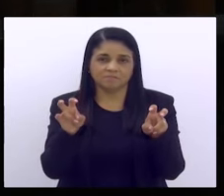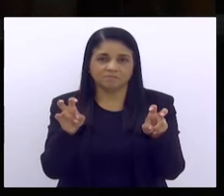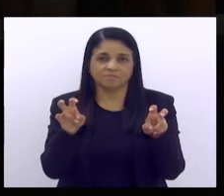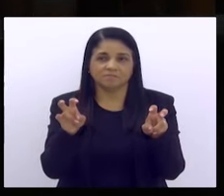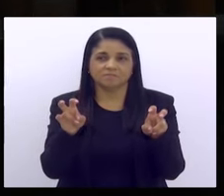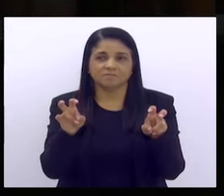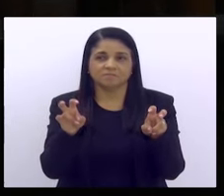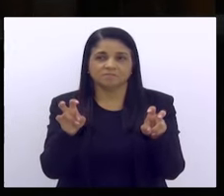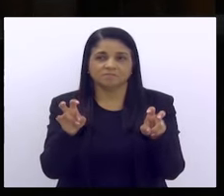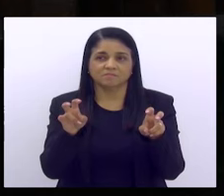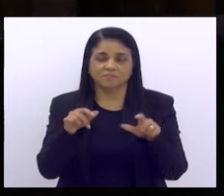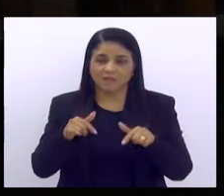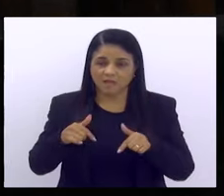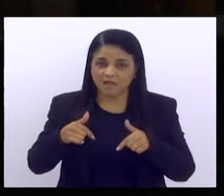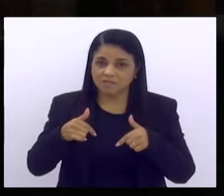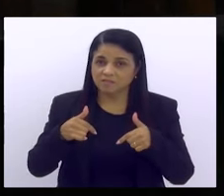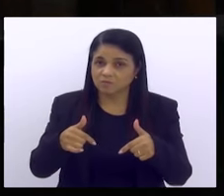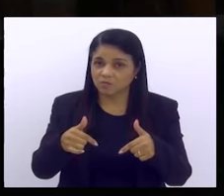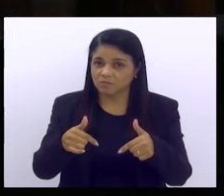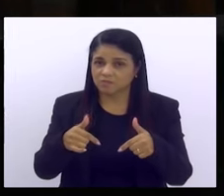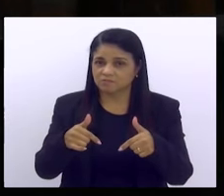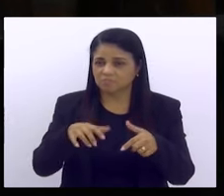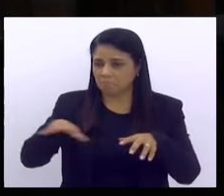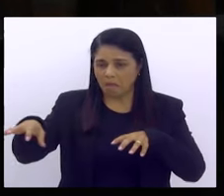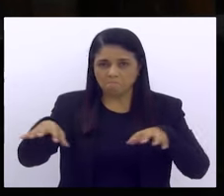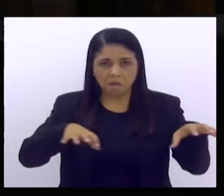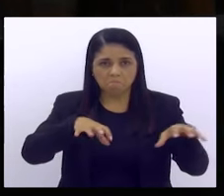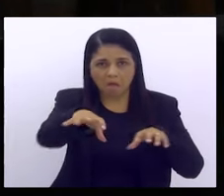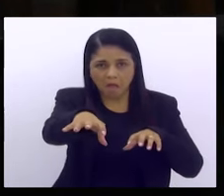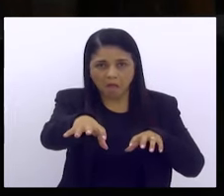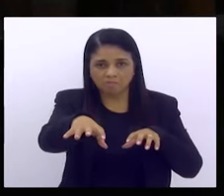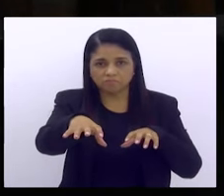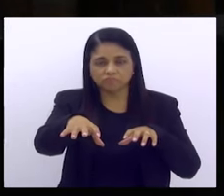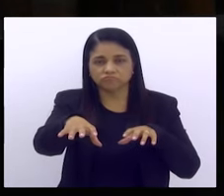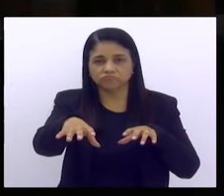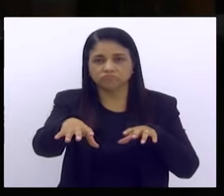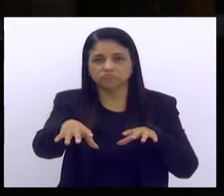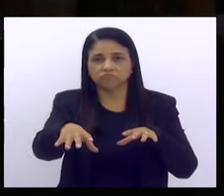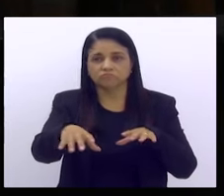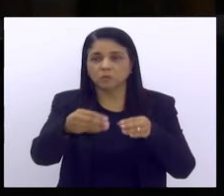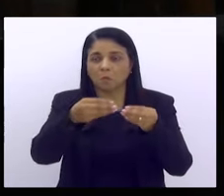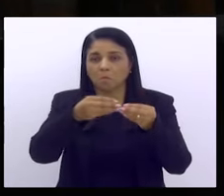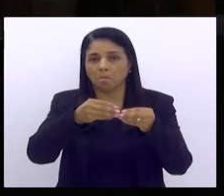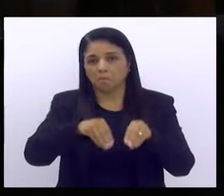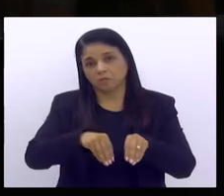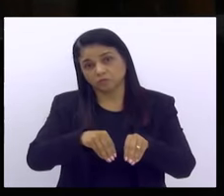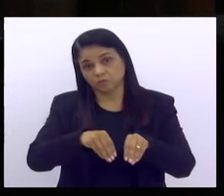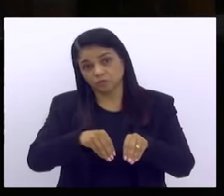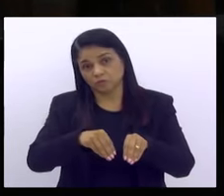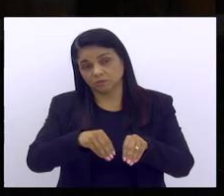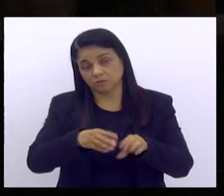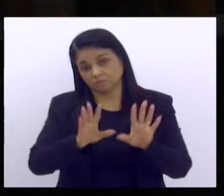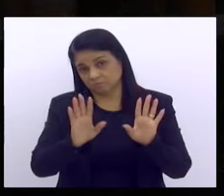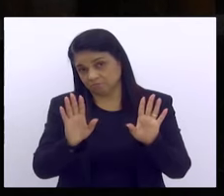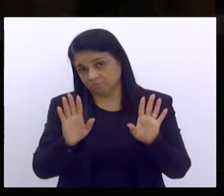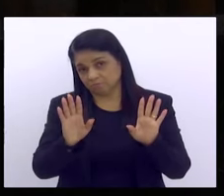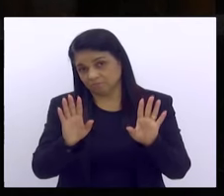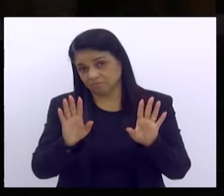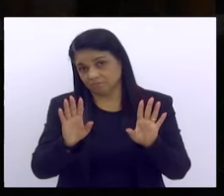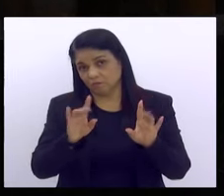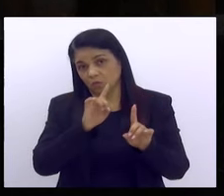ações isoladas não atinjam, que podem não atingir